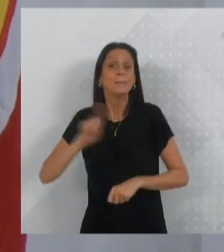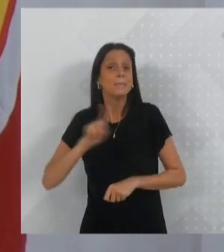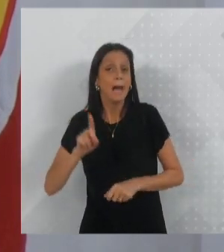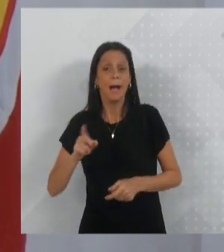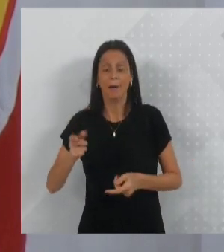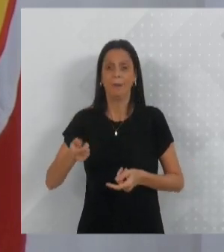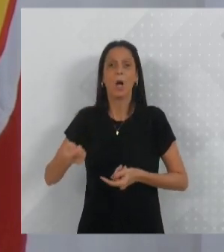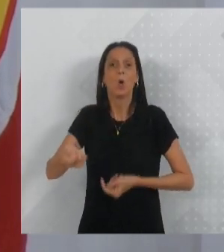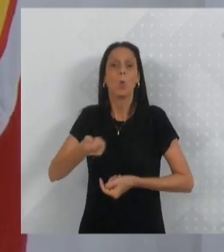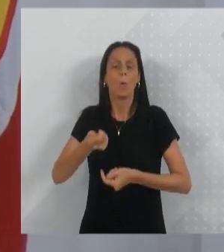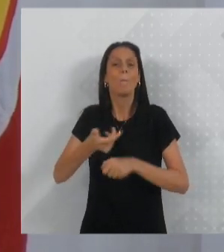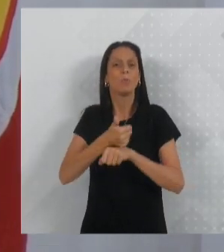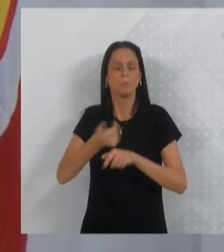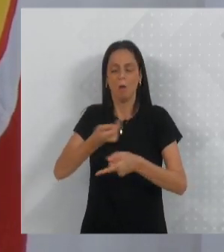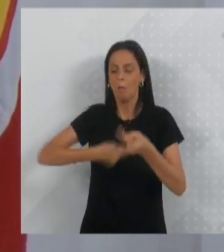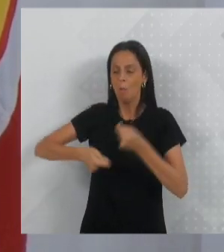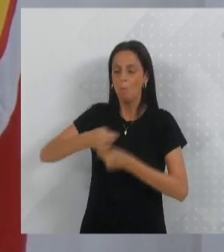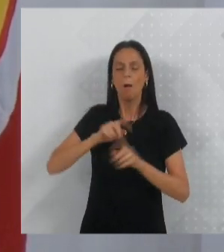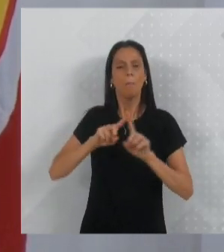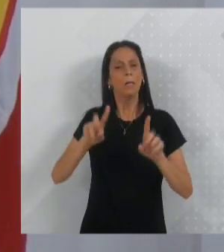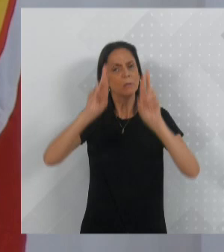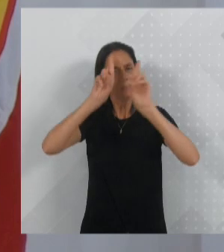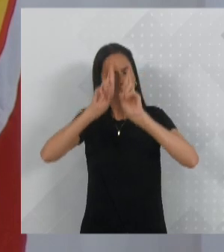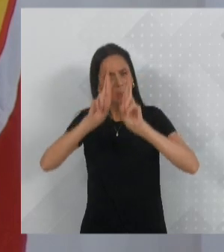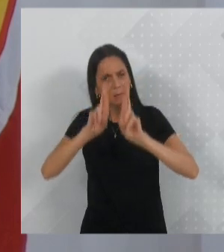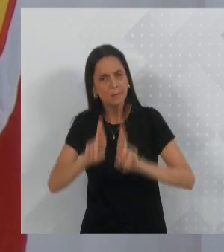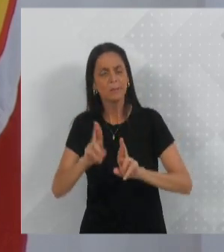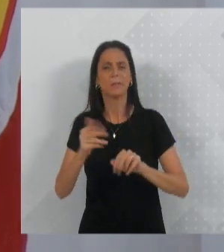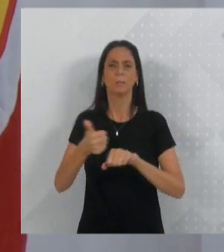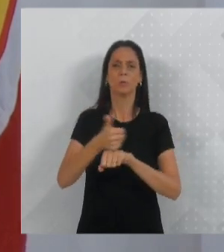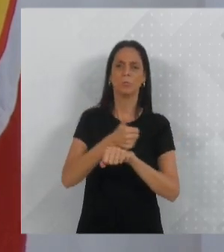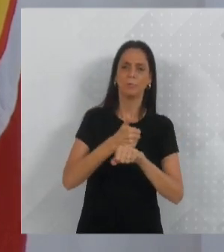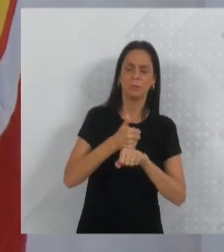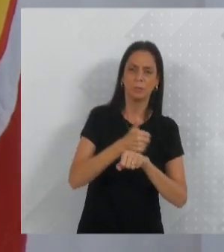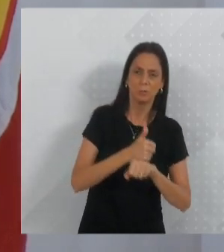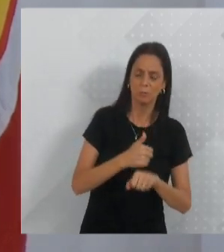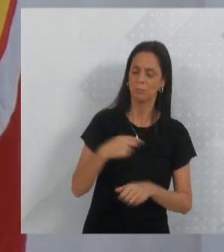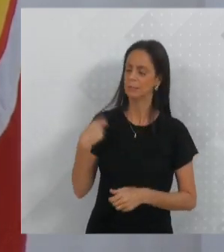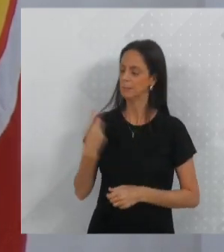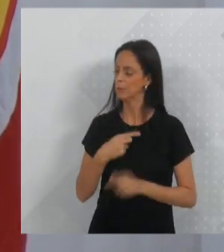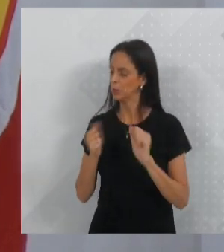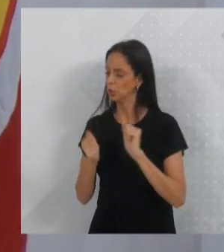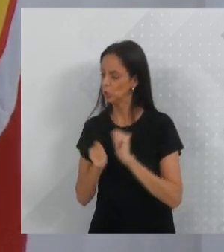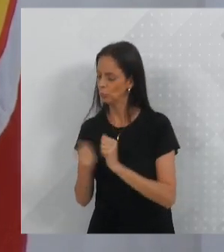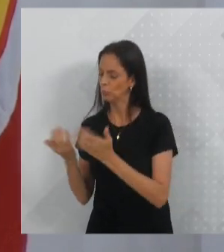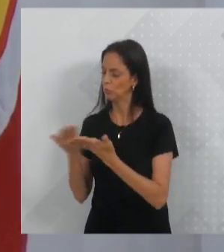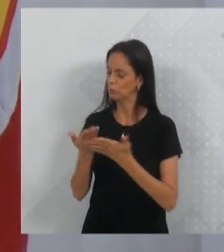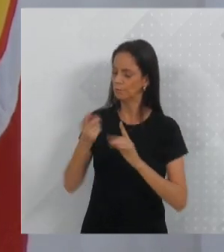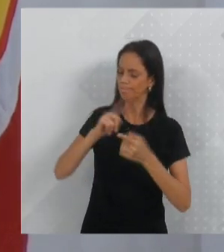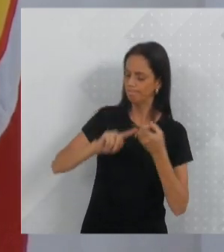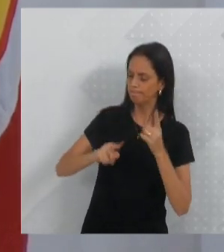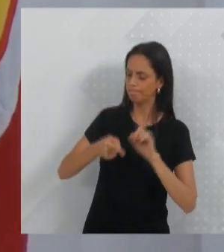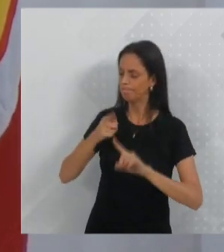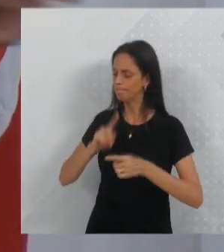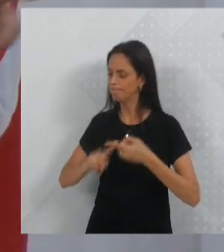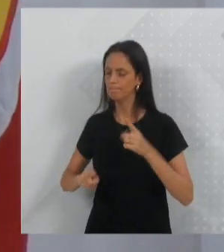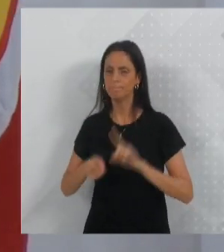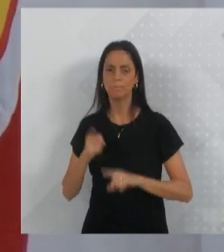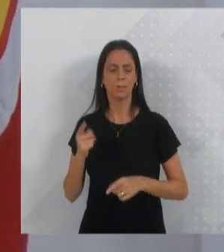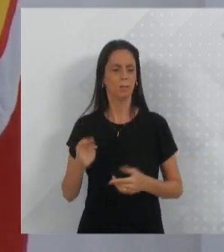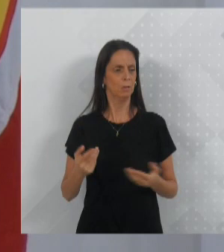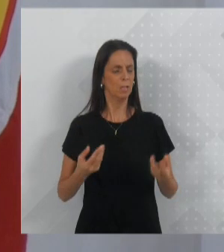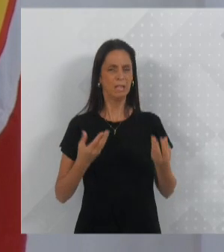ao sindicato com respeito à população de Blumenau nós paramos para estudar não é feito da noite por dia